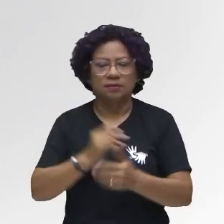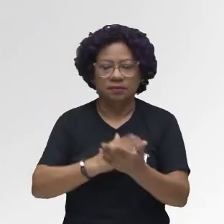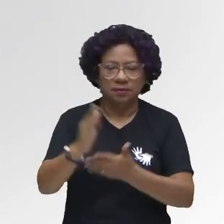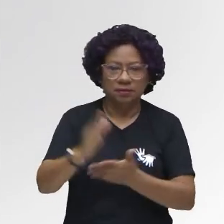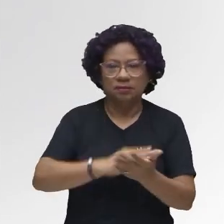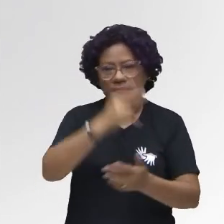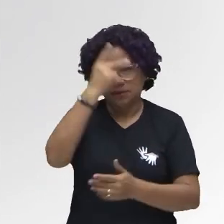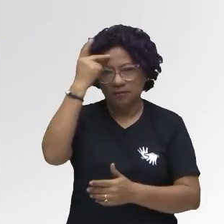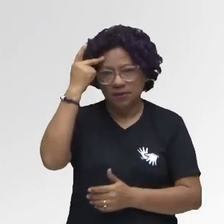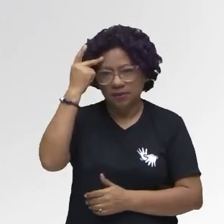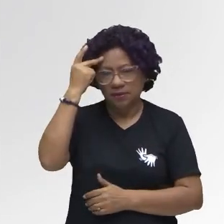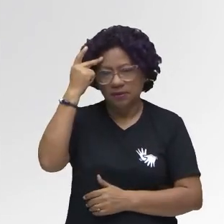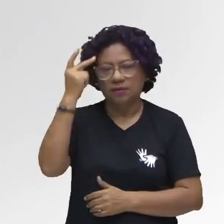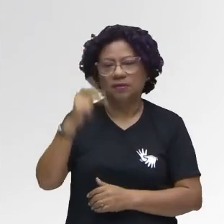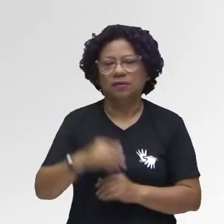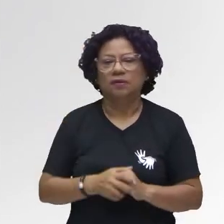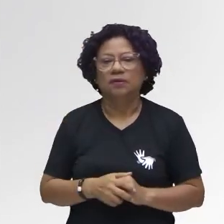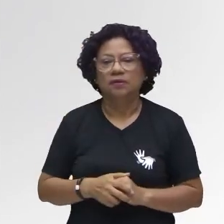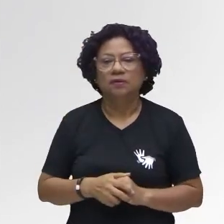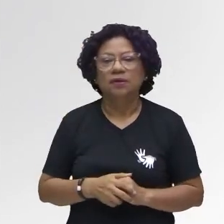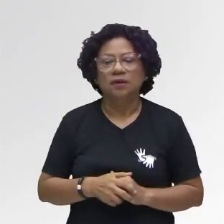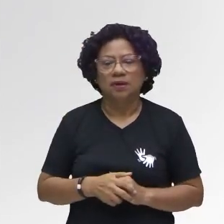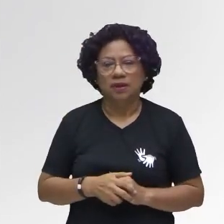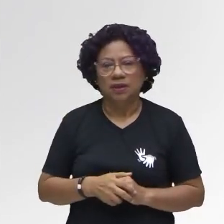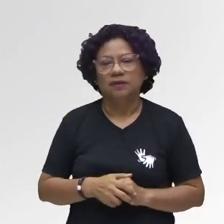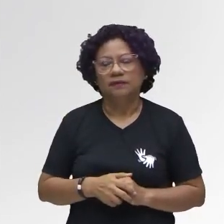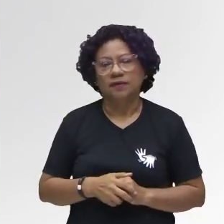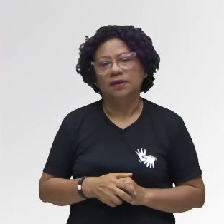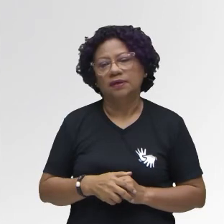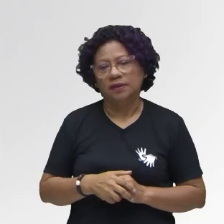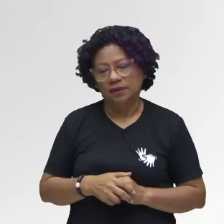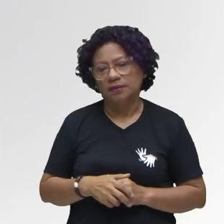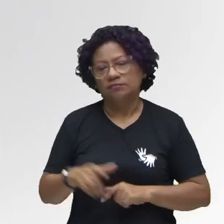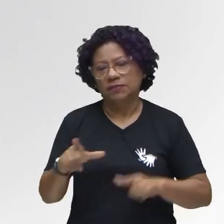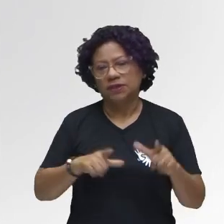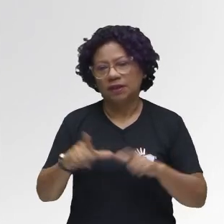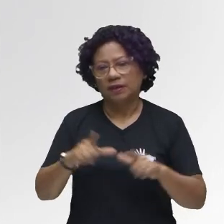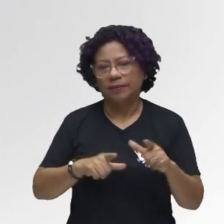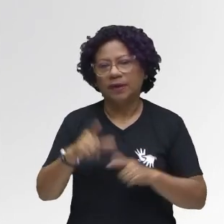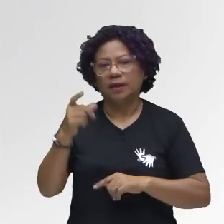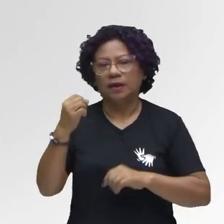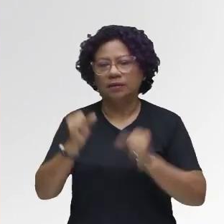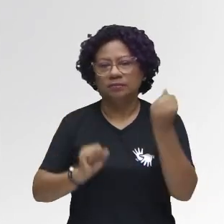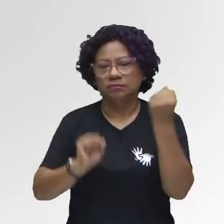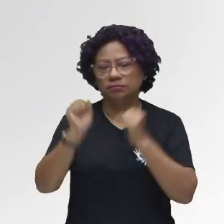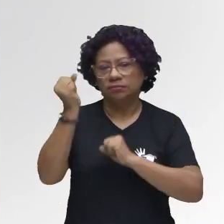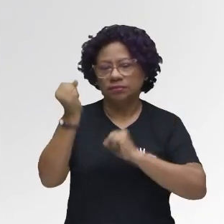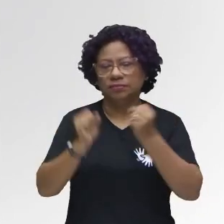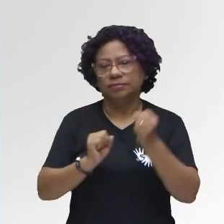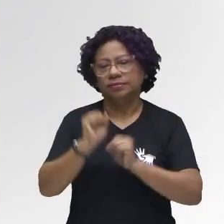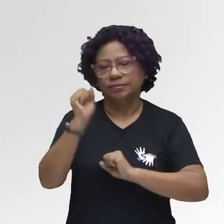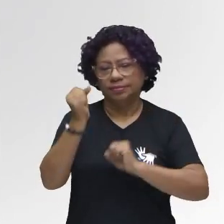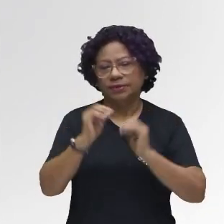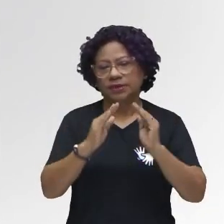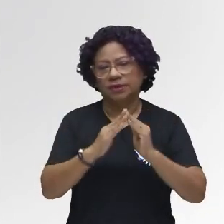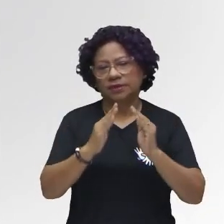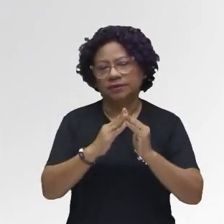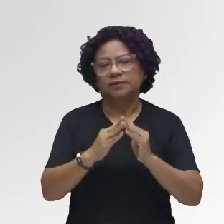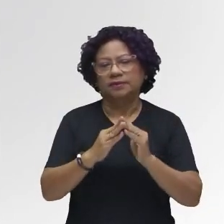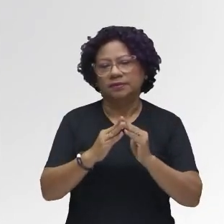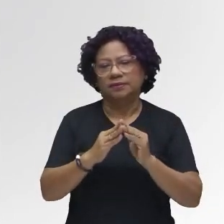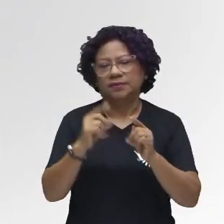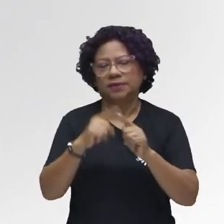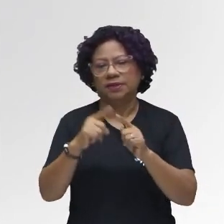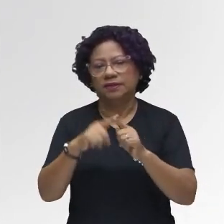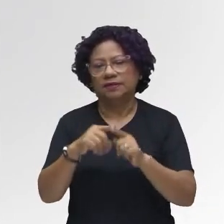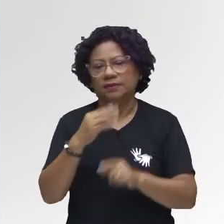no primeiro momento, acabam se estabelecendo próximo daquela área onde surgem as indústrias. Tá? Outras